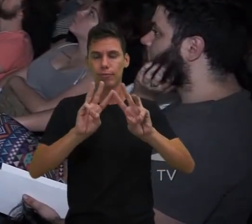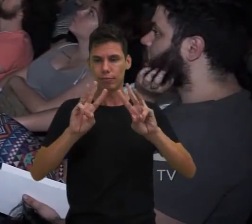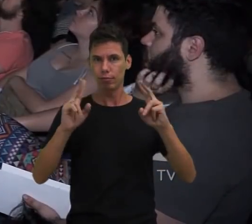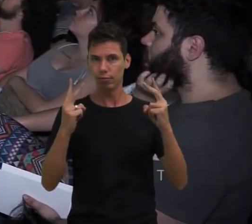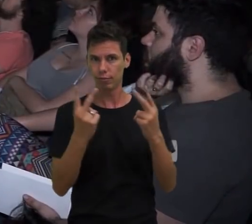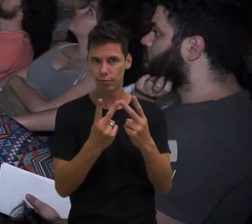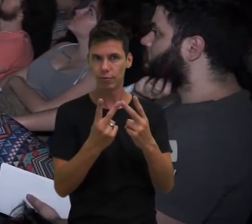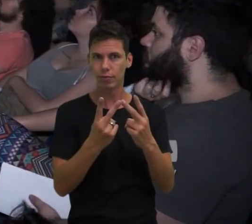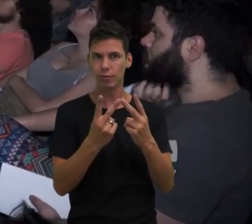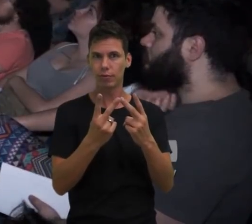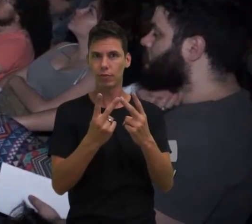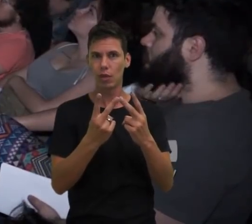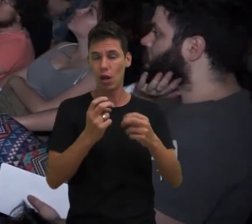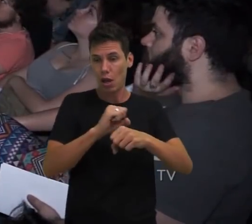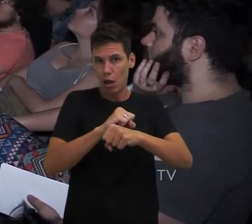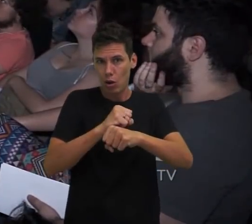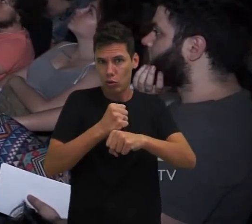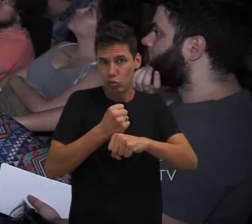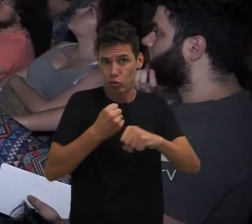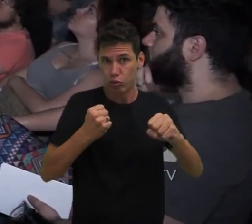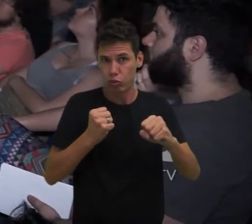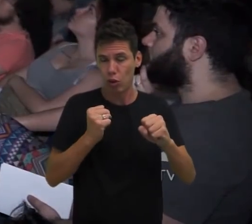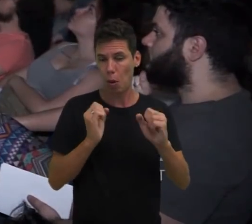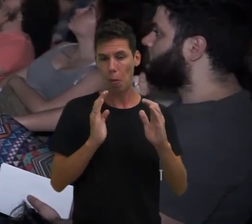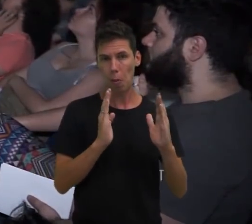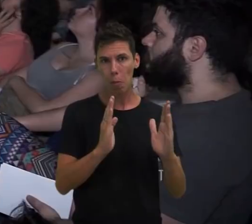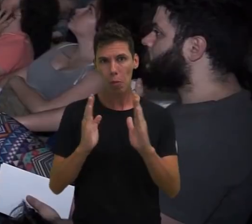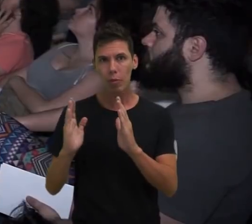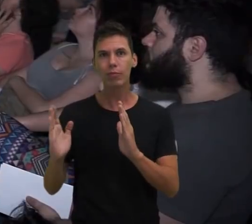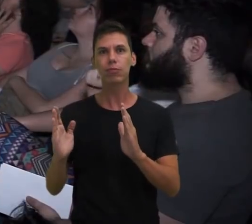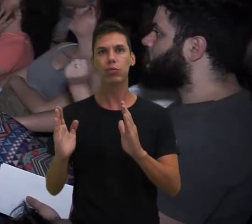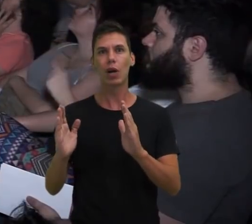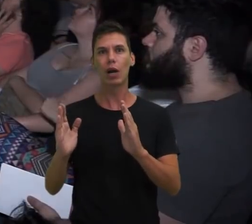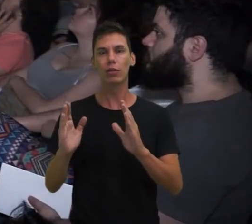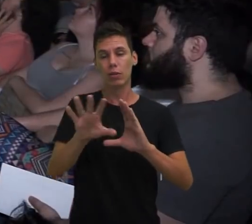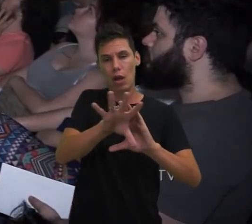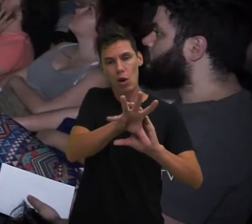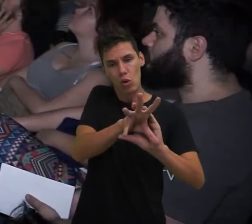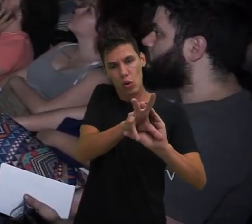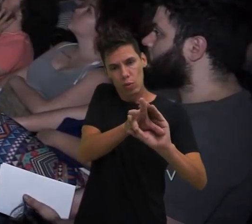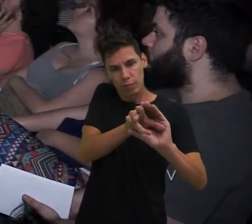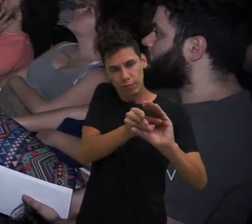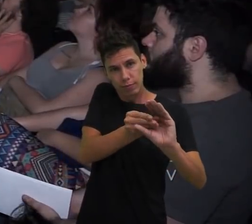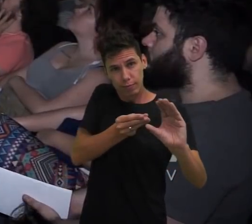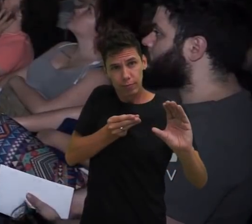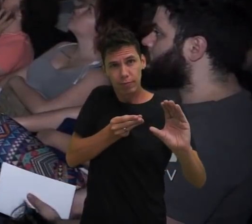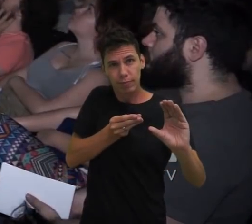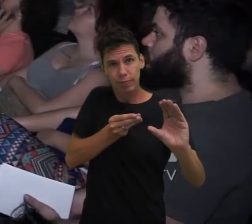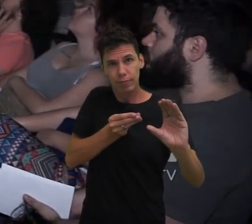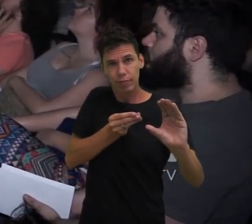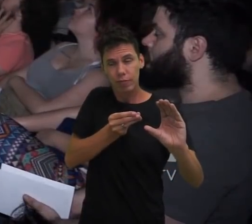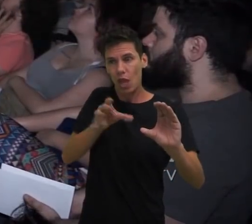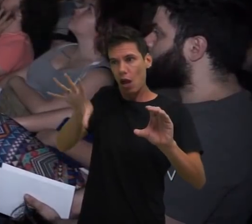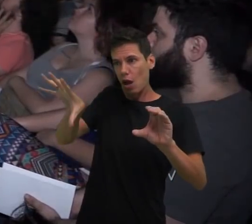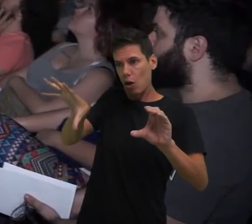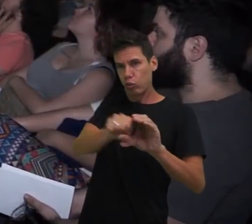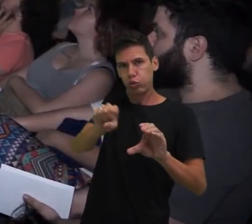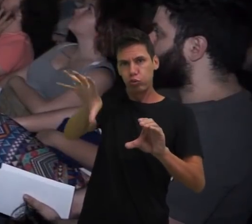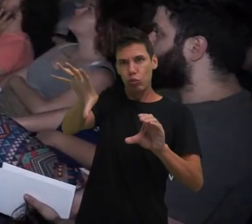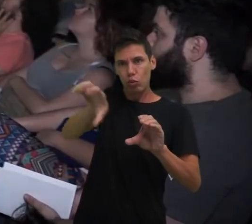ele é expulso para todos os lados, ou seja, parte dele vai ser expulso na direção do buraco negro, e aí ele vai ser